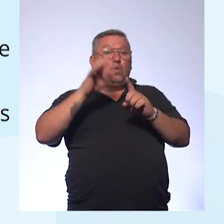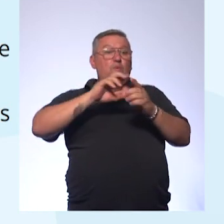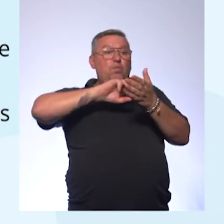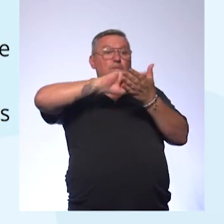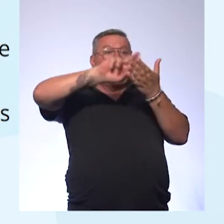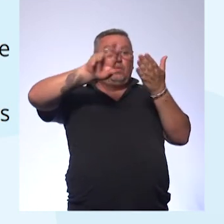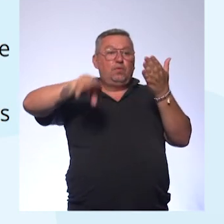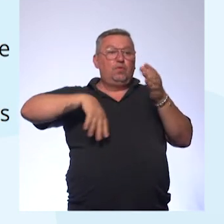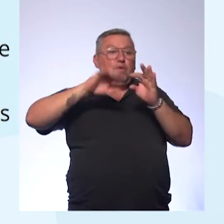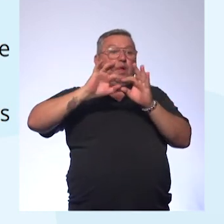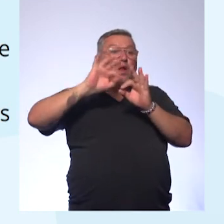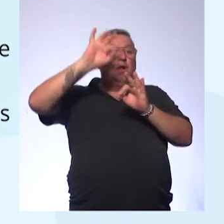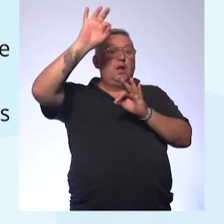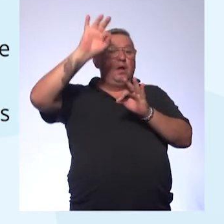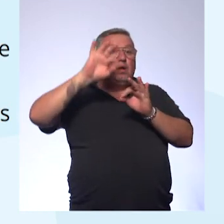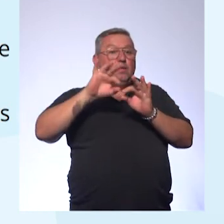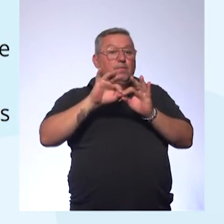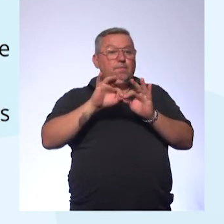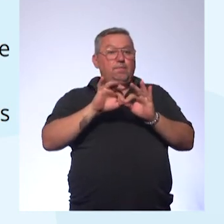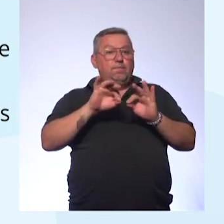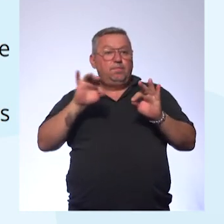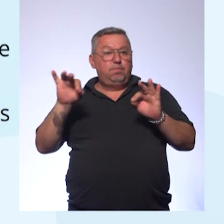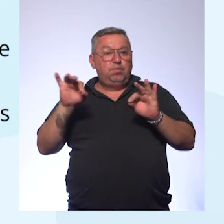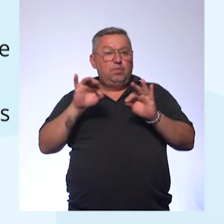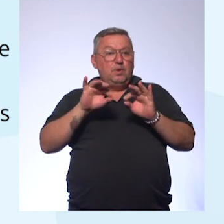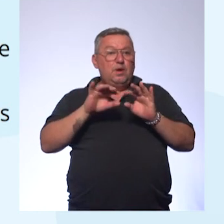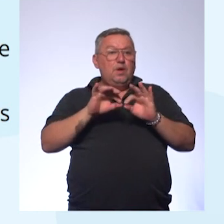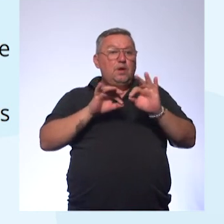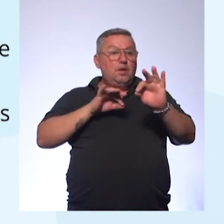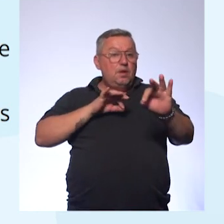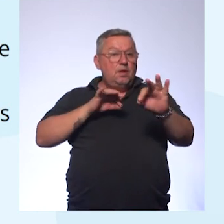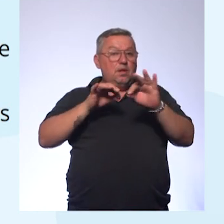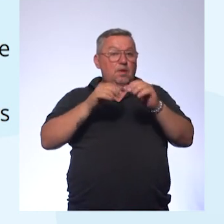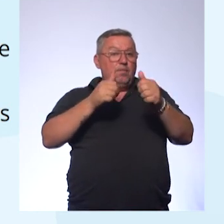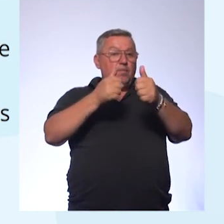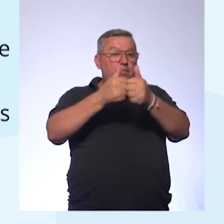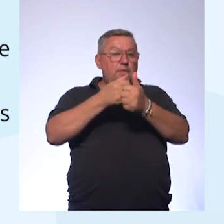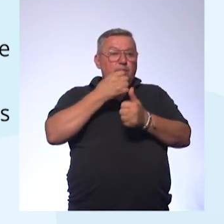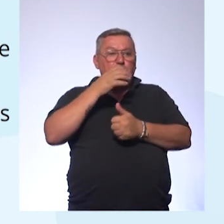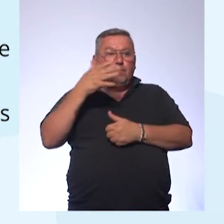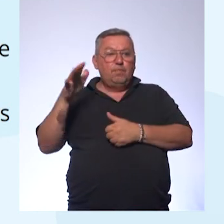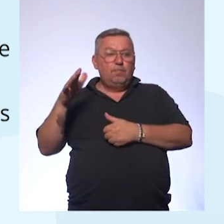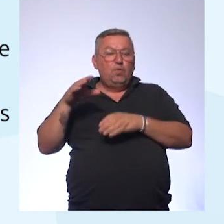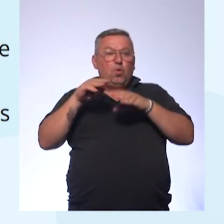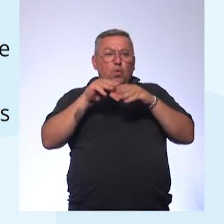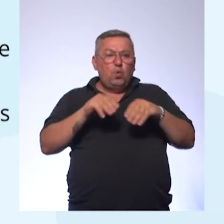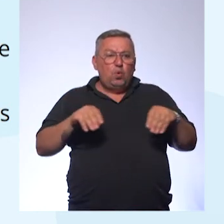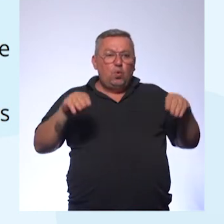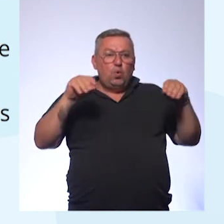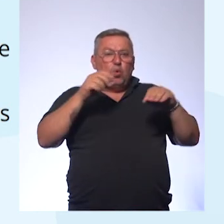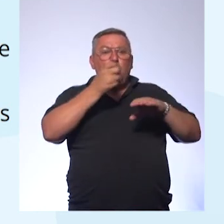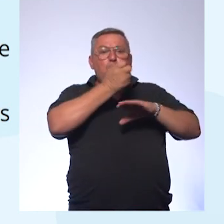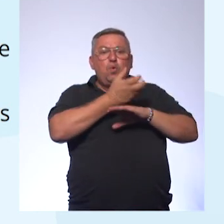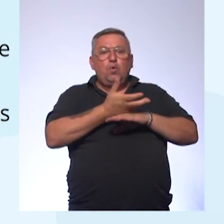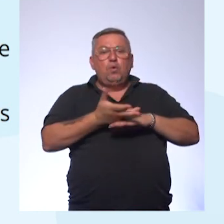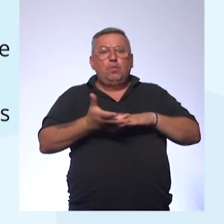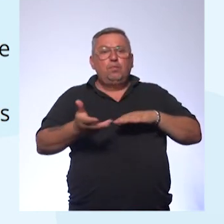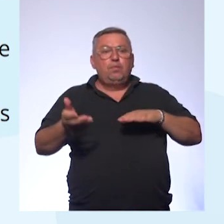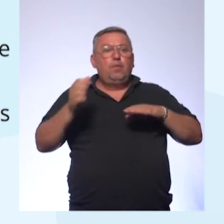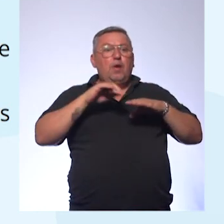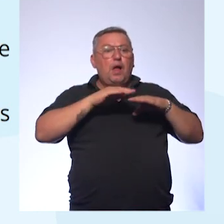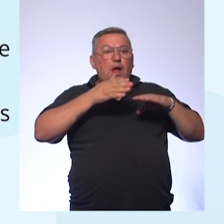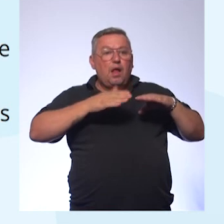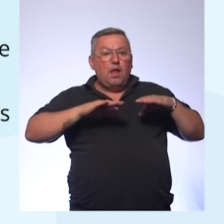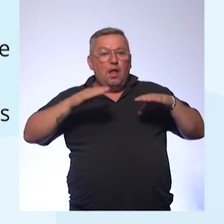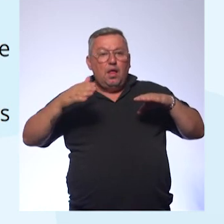Tem mais alguns aqui, eu perdi. Aqui, alunos do 8º A e 8º C, agora eu perdi aqui, tinha separado, desculpa.